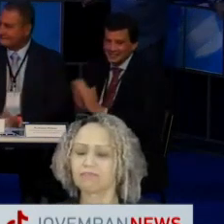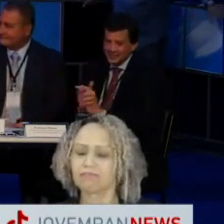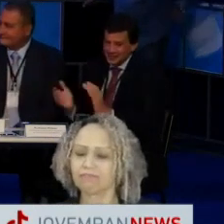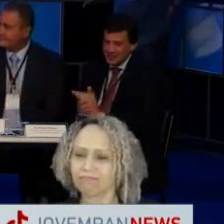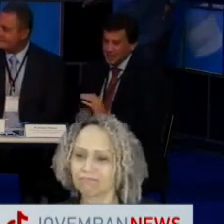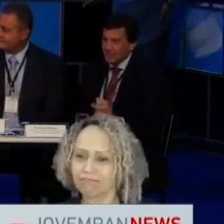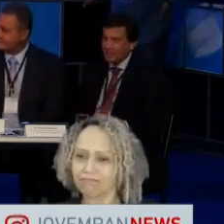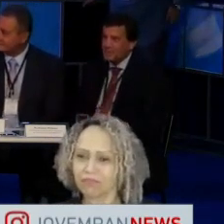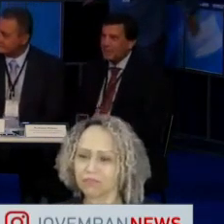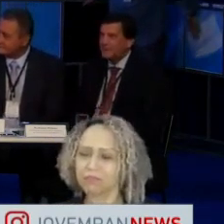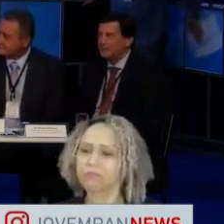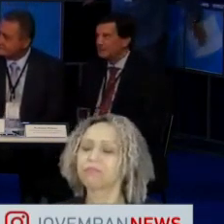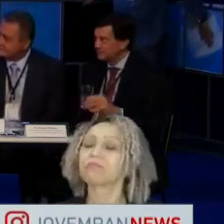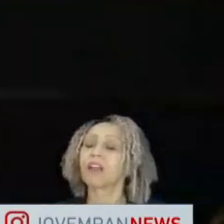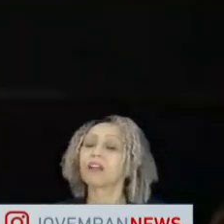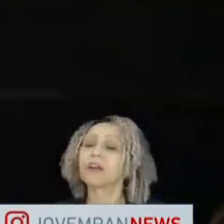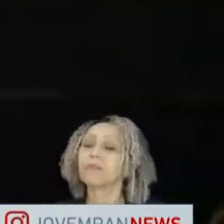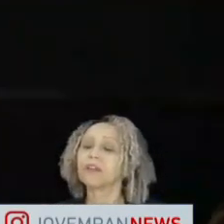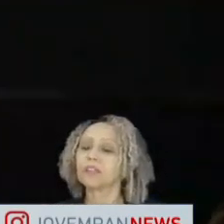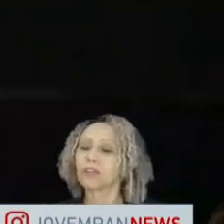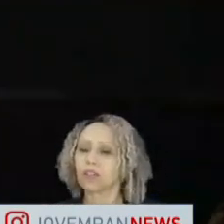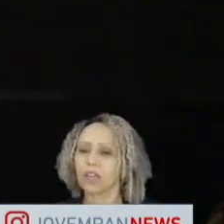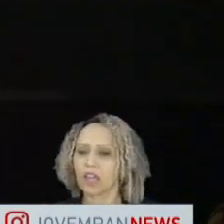quero ser muito breve, mas dizer para vocês...